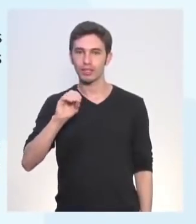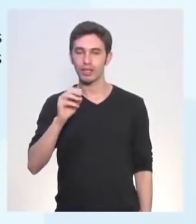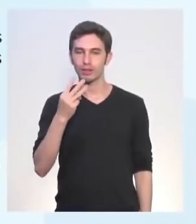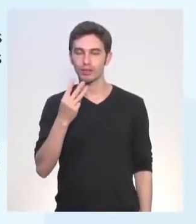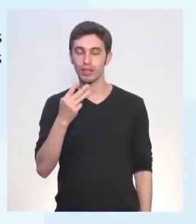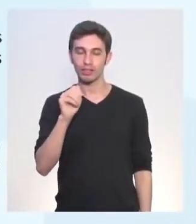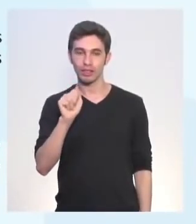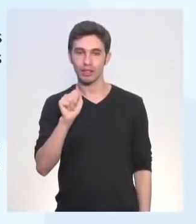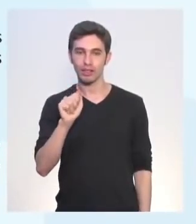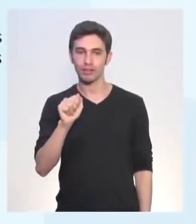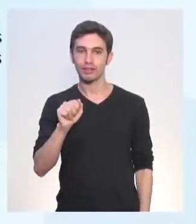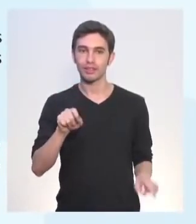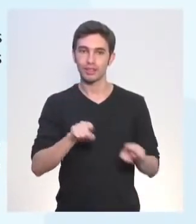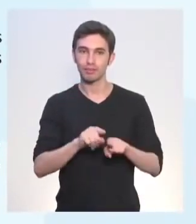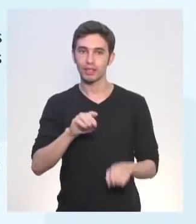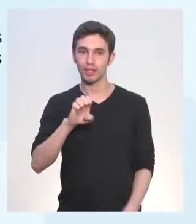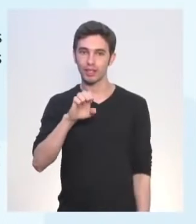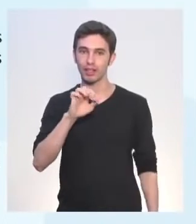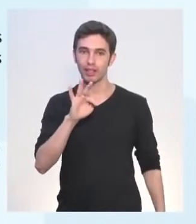EF08LP03A,